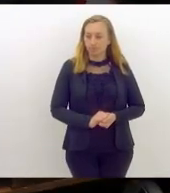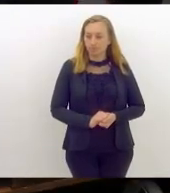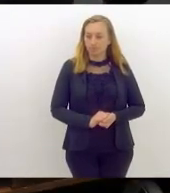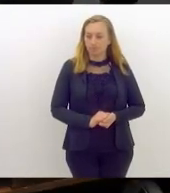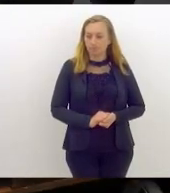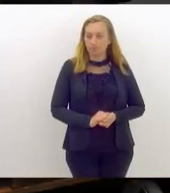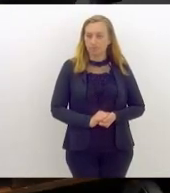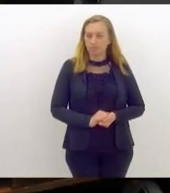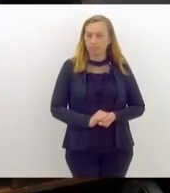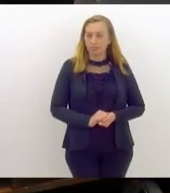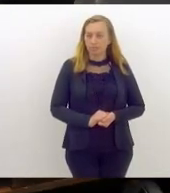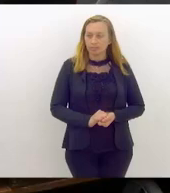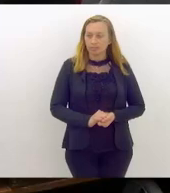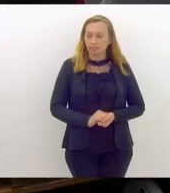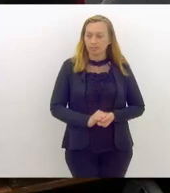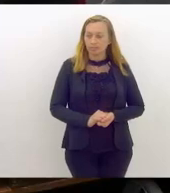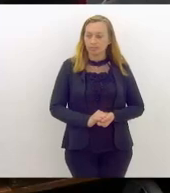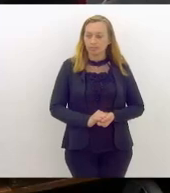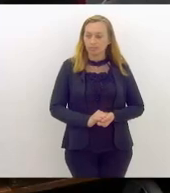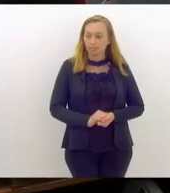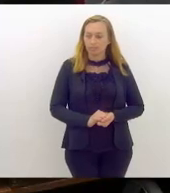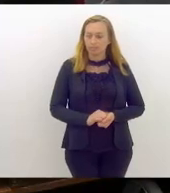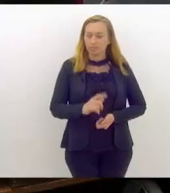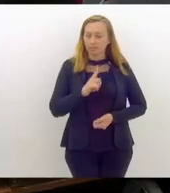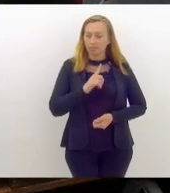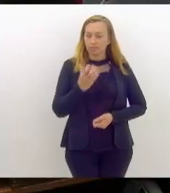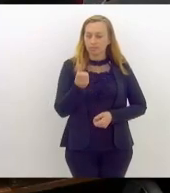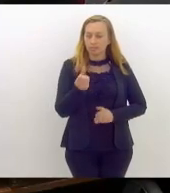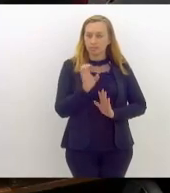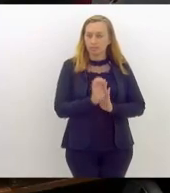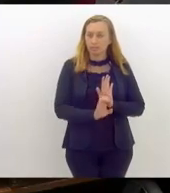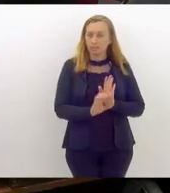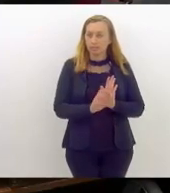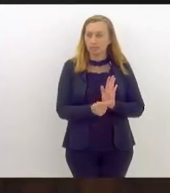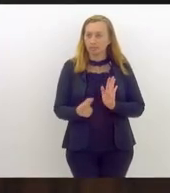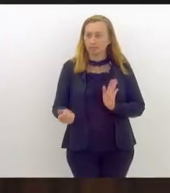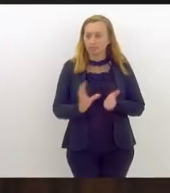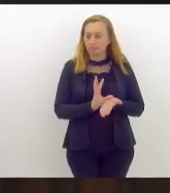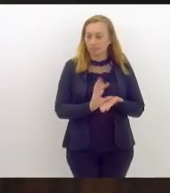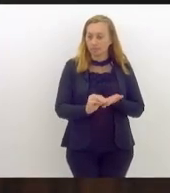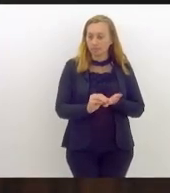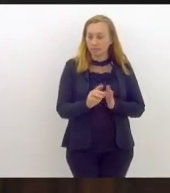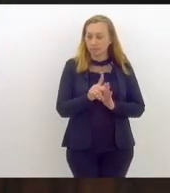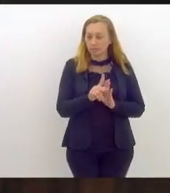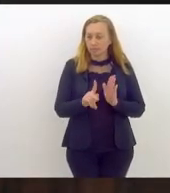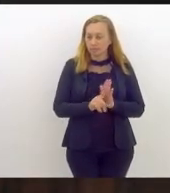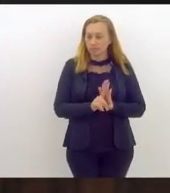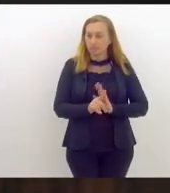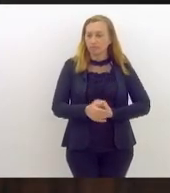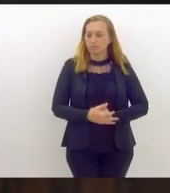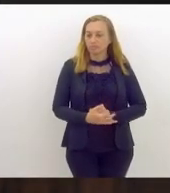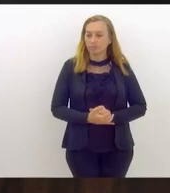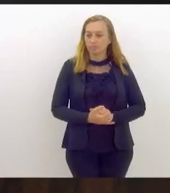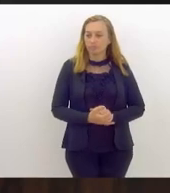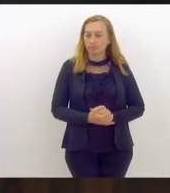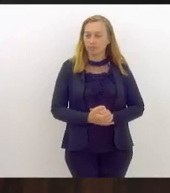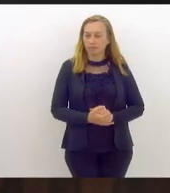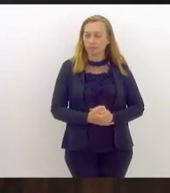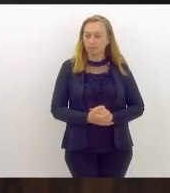Presidência anuncia que temos 6 emendas, então ele vai sair de pauta o projeto. Tem até